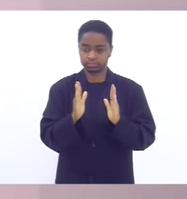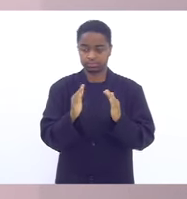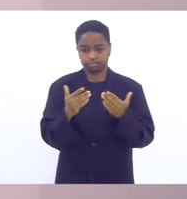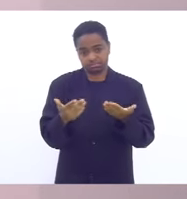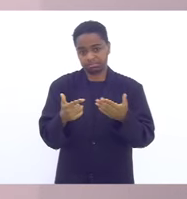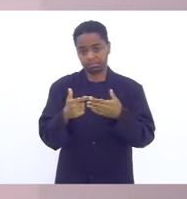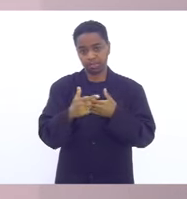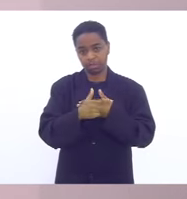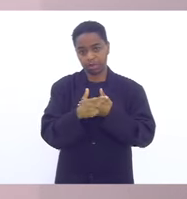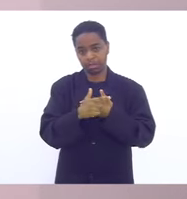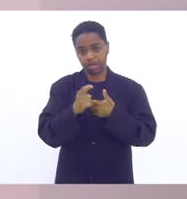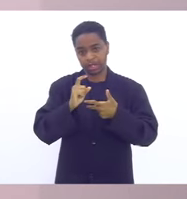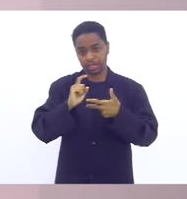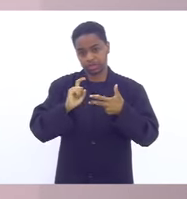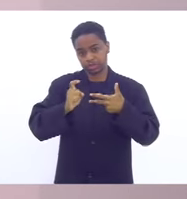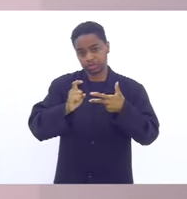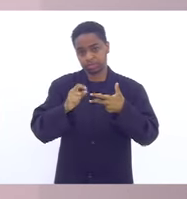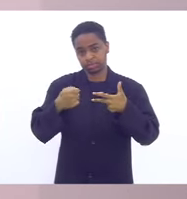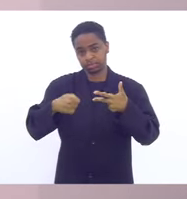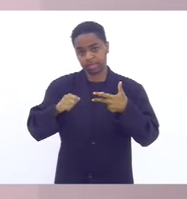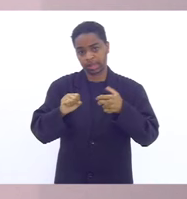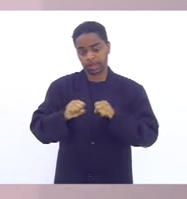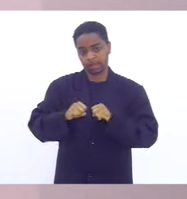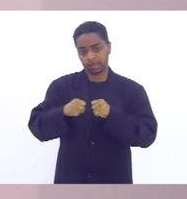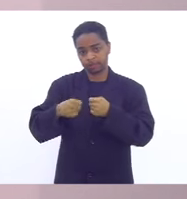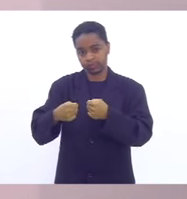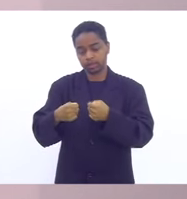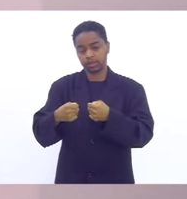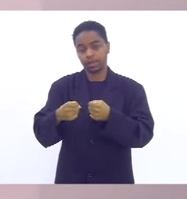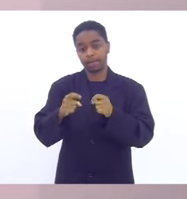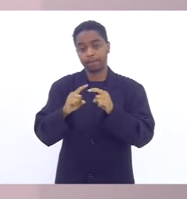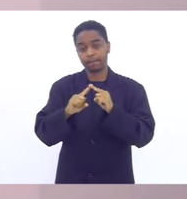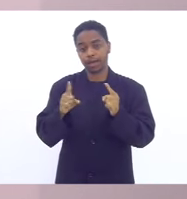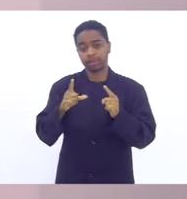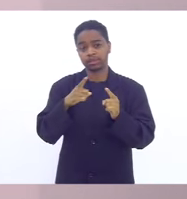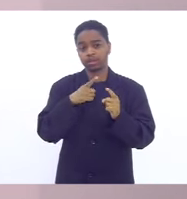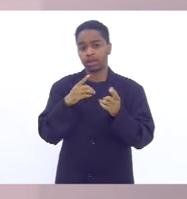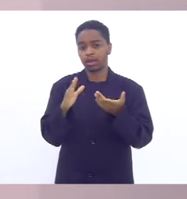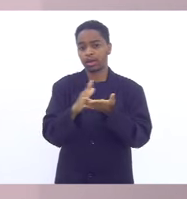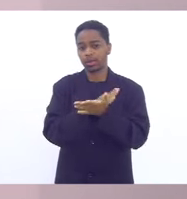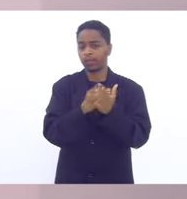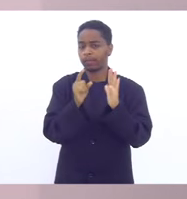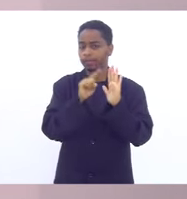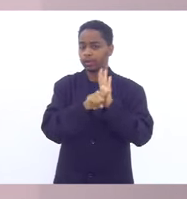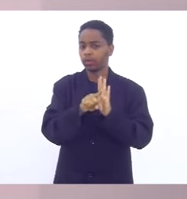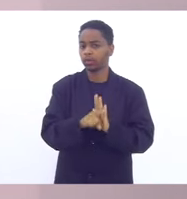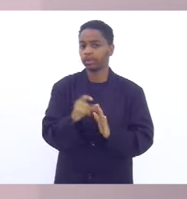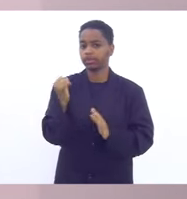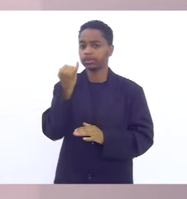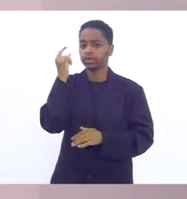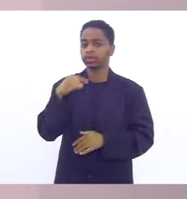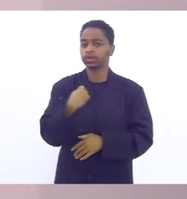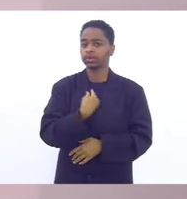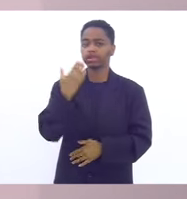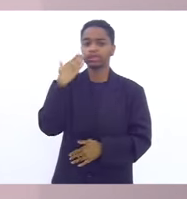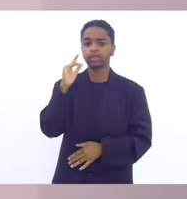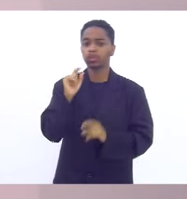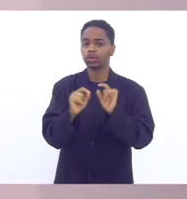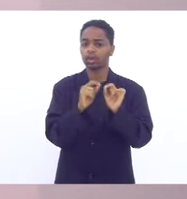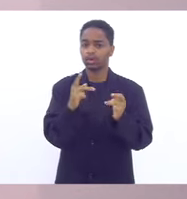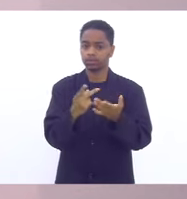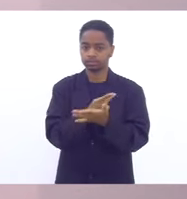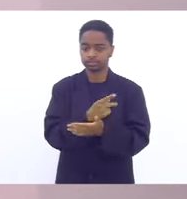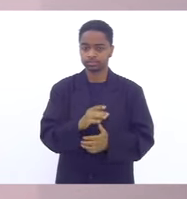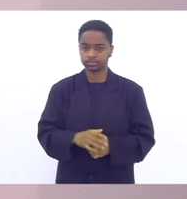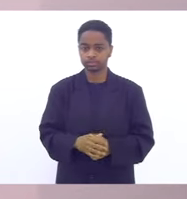papel do executivo é defender a empresa, mas há alguns questionamentos acho que são importantes para a gente entender o que está acontecendo. Aí eu